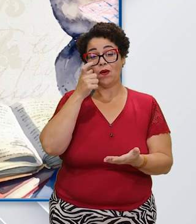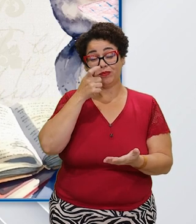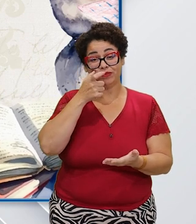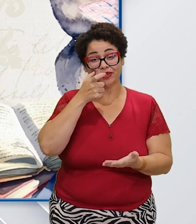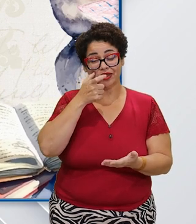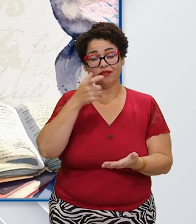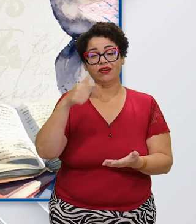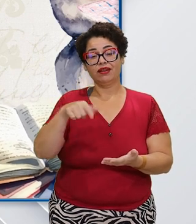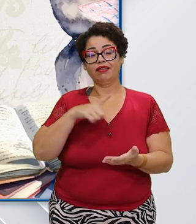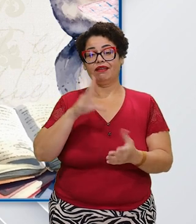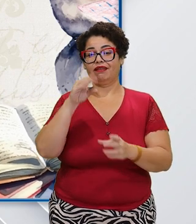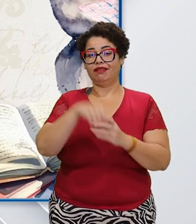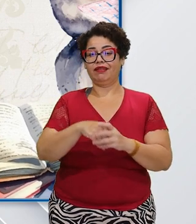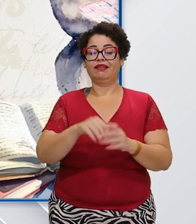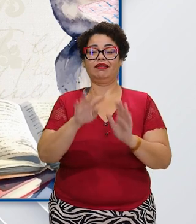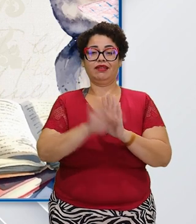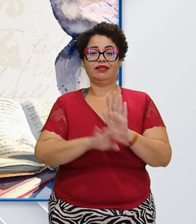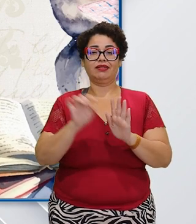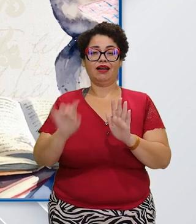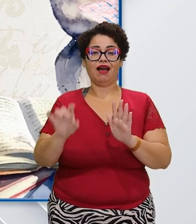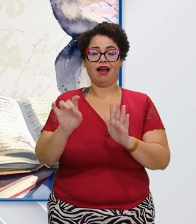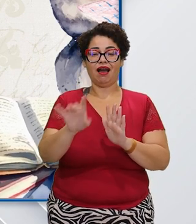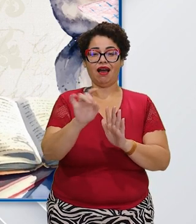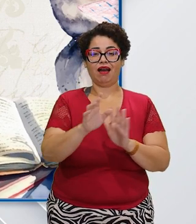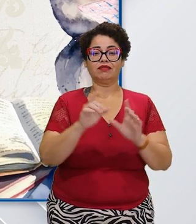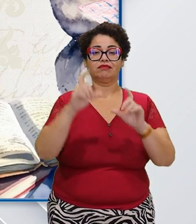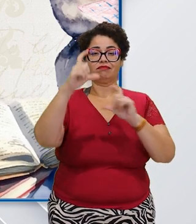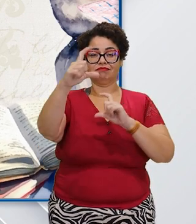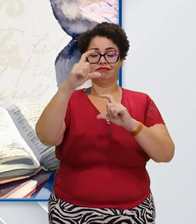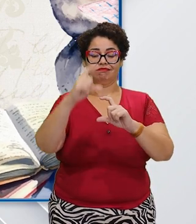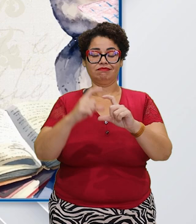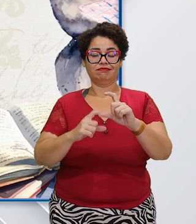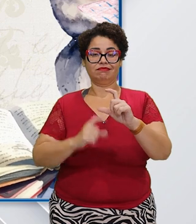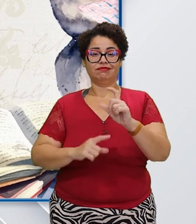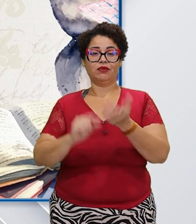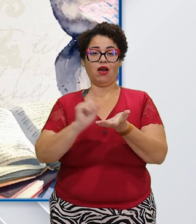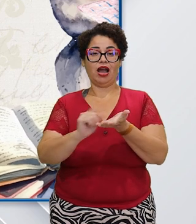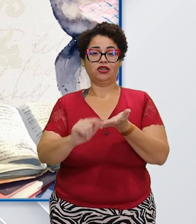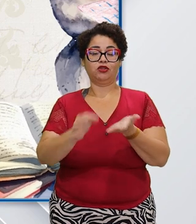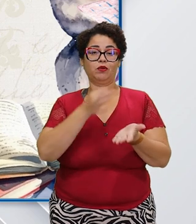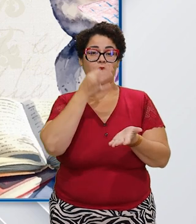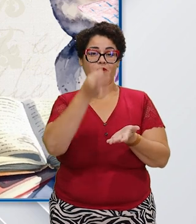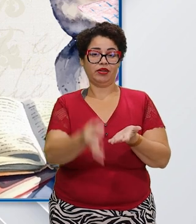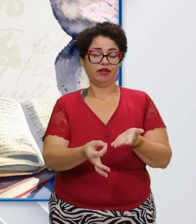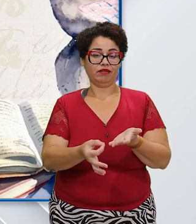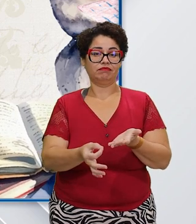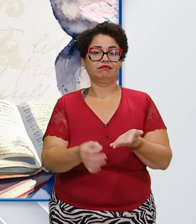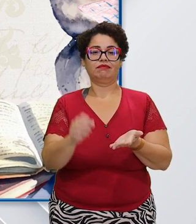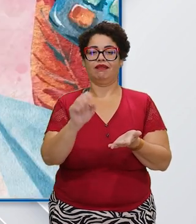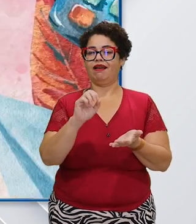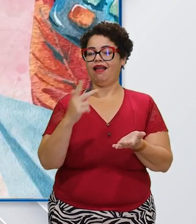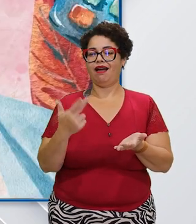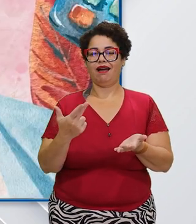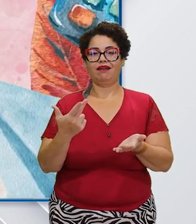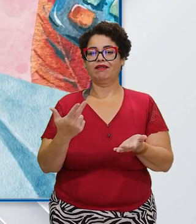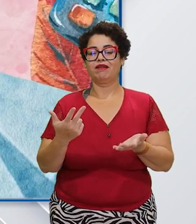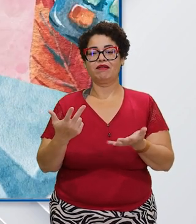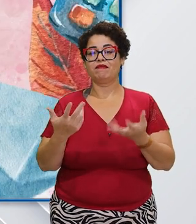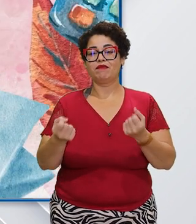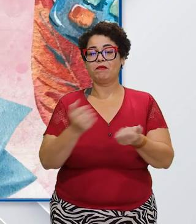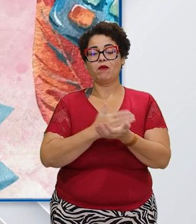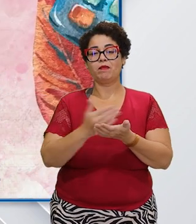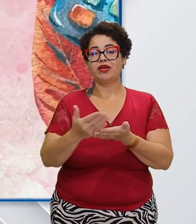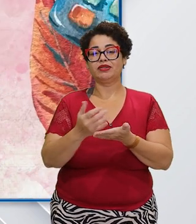que cabe em cada um dos parágrafos do artigo de opinião e claro vamos começar